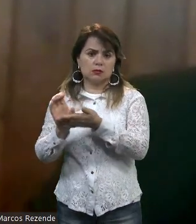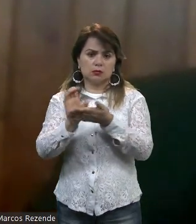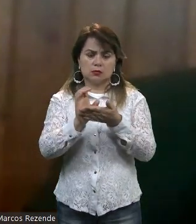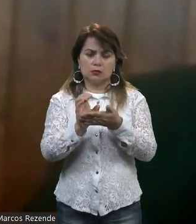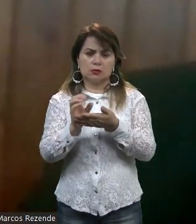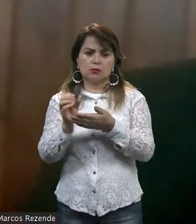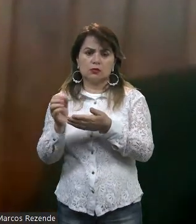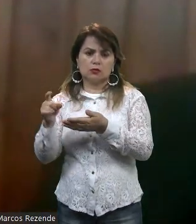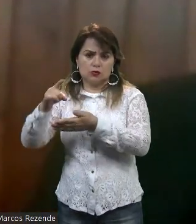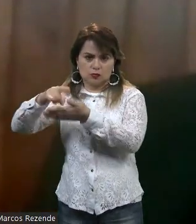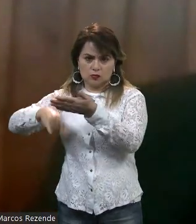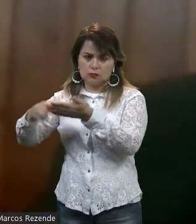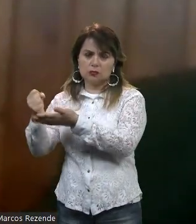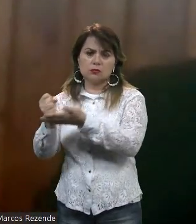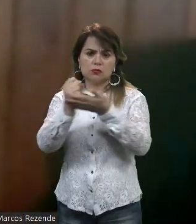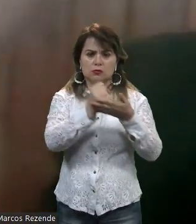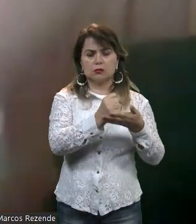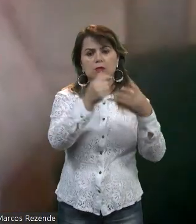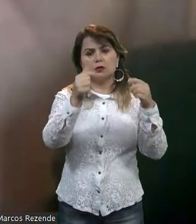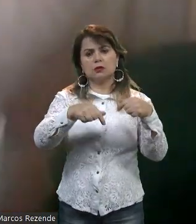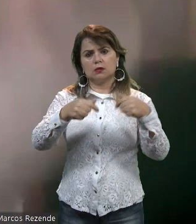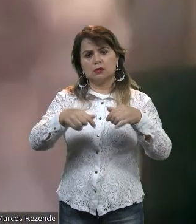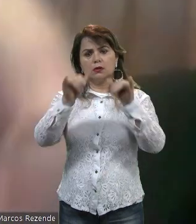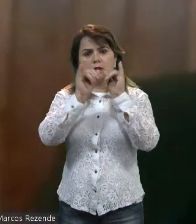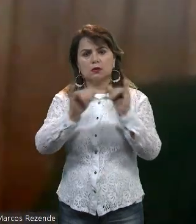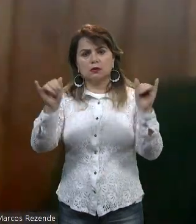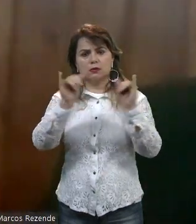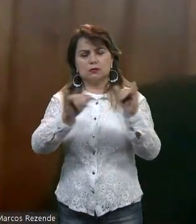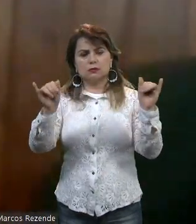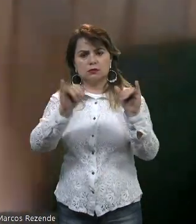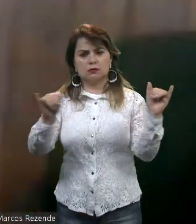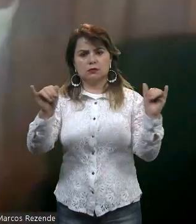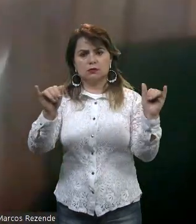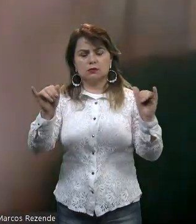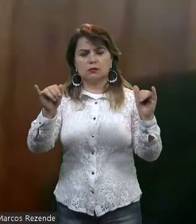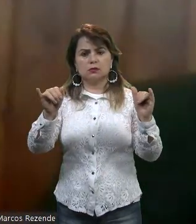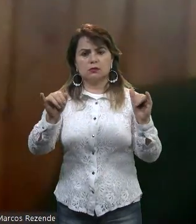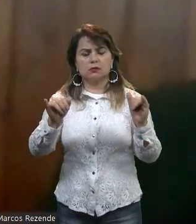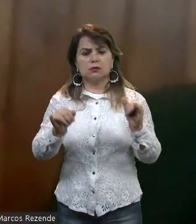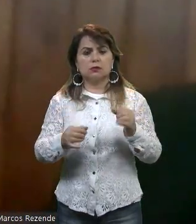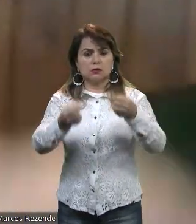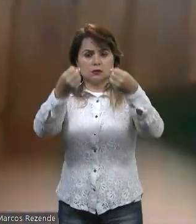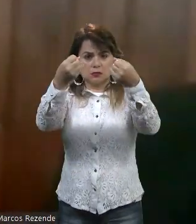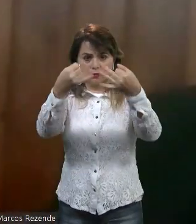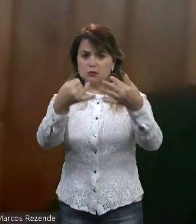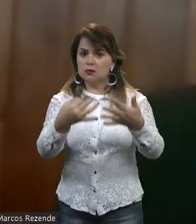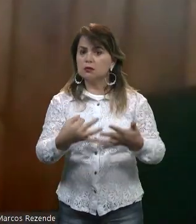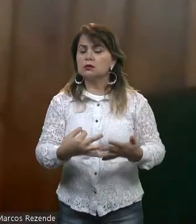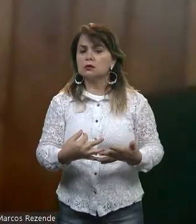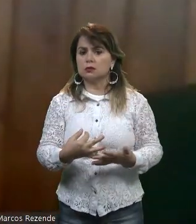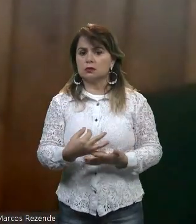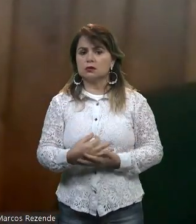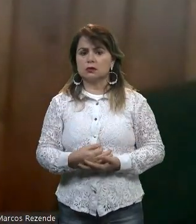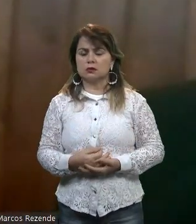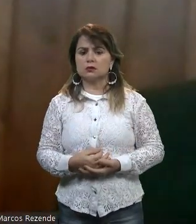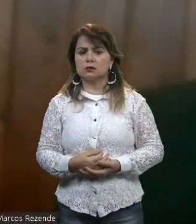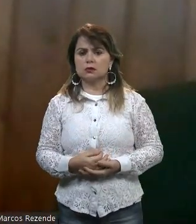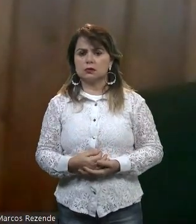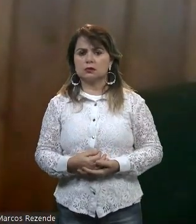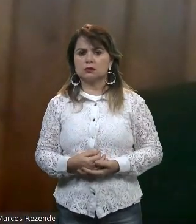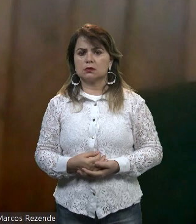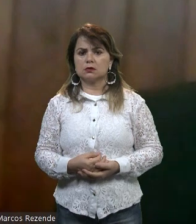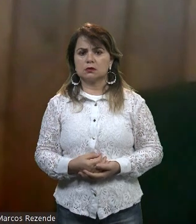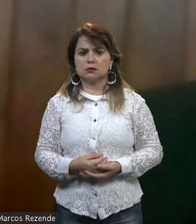informando de forma tácita, comunicando de forma tácita, de forma explícita e tácita,